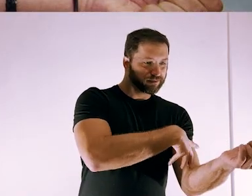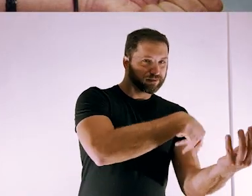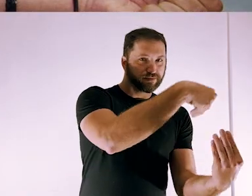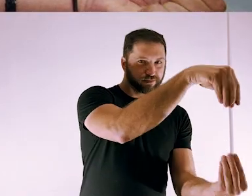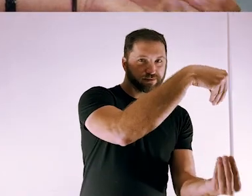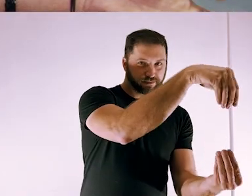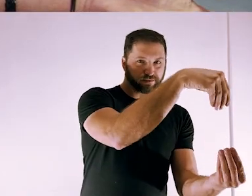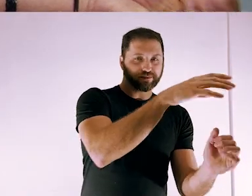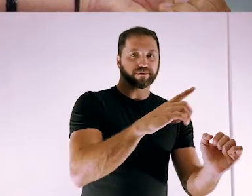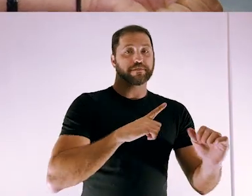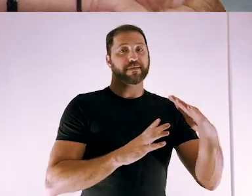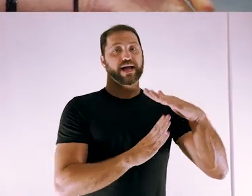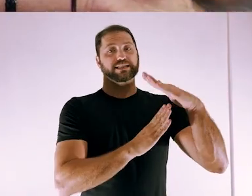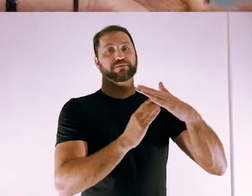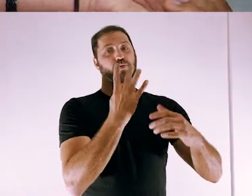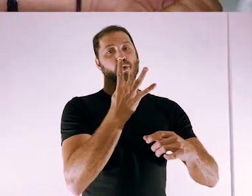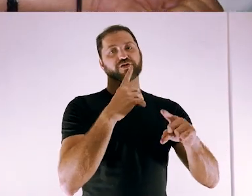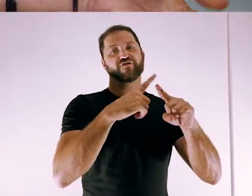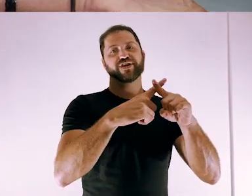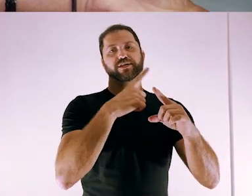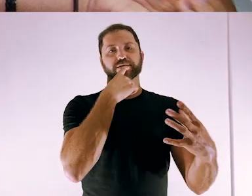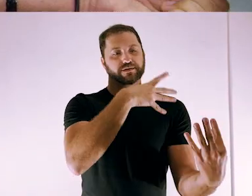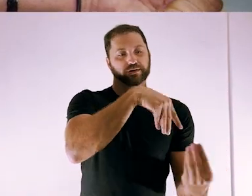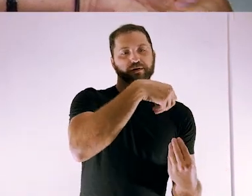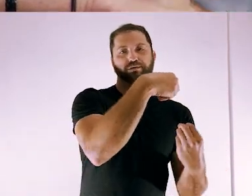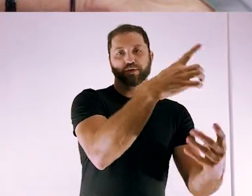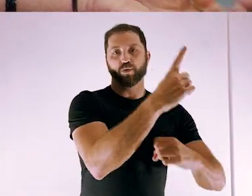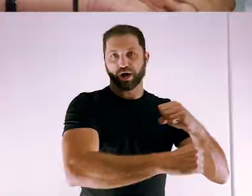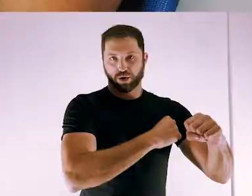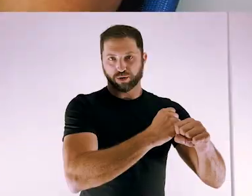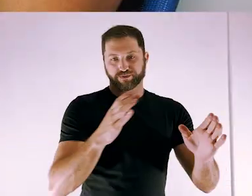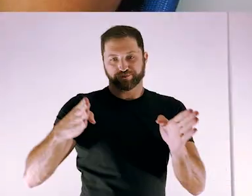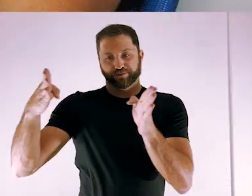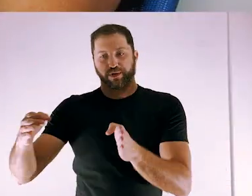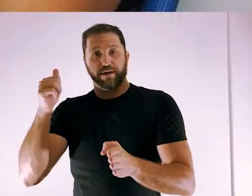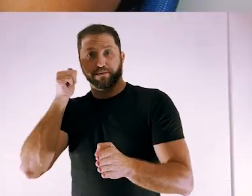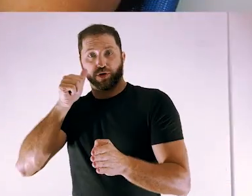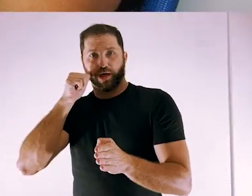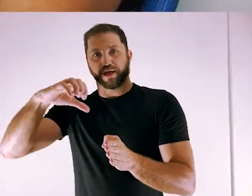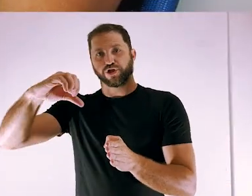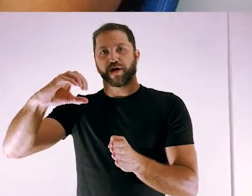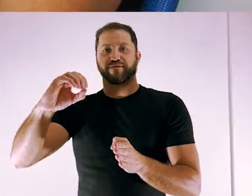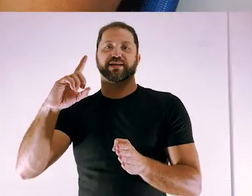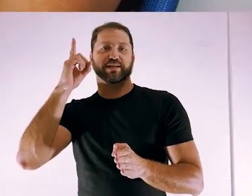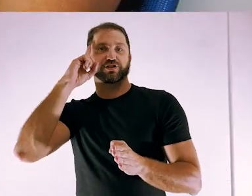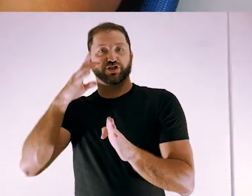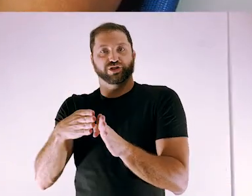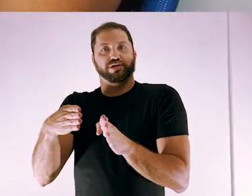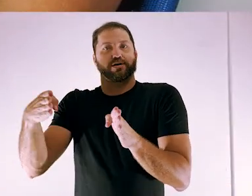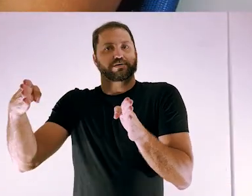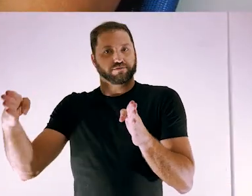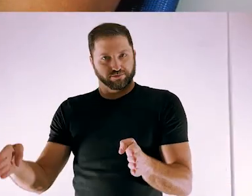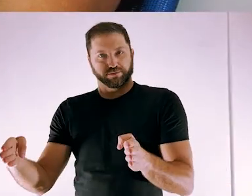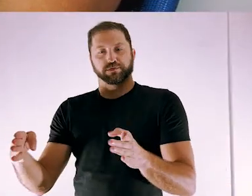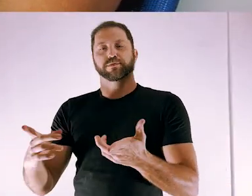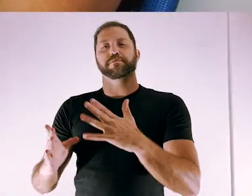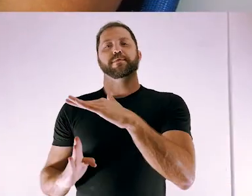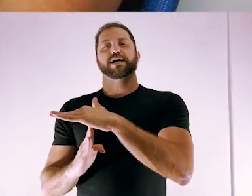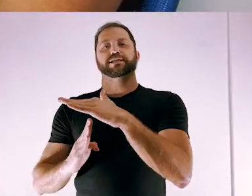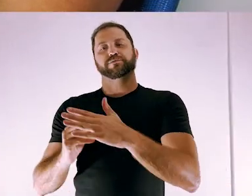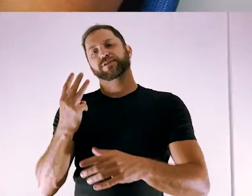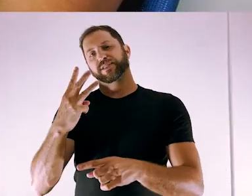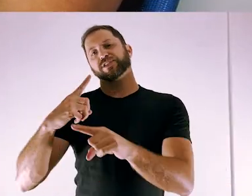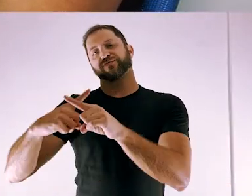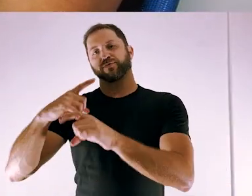homens, máximo de 4 doações em um período de 1 ano. E para as mulheres, duram 90 dias, máximo